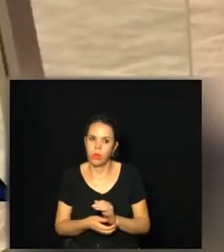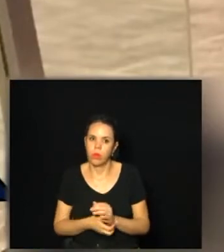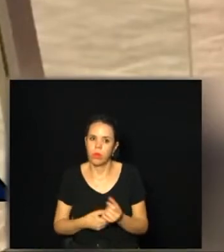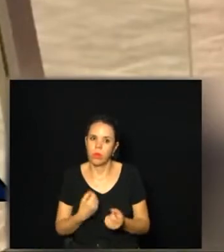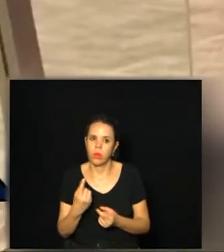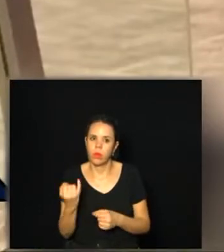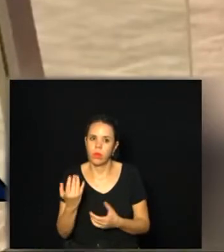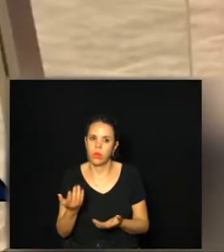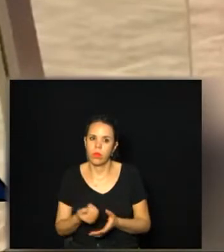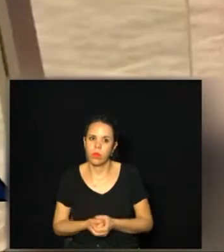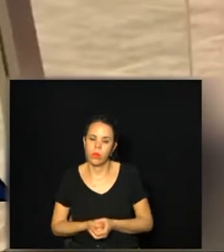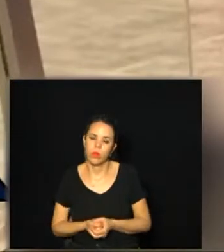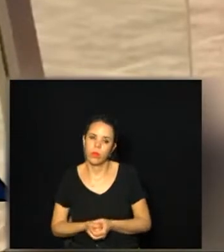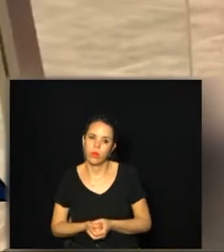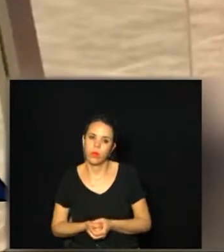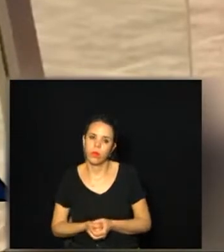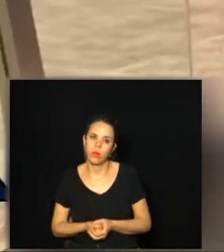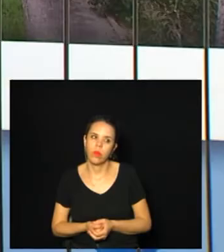com mais relevância.